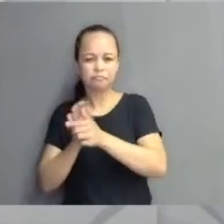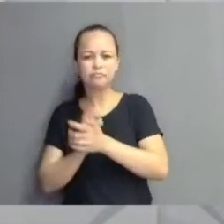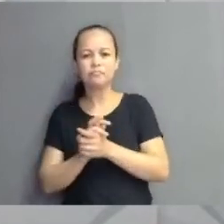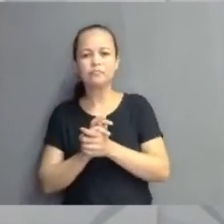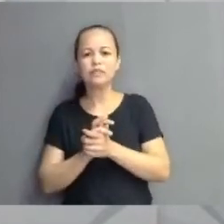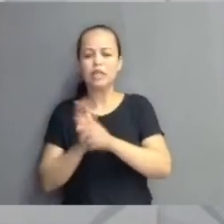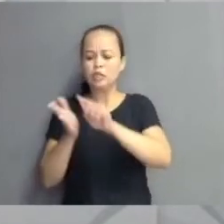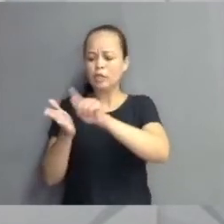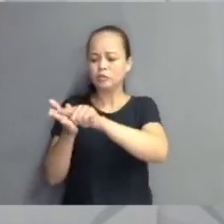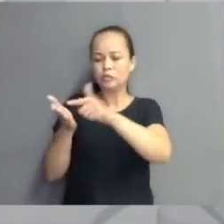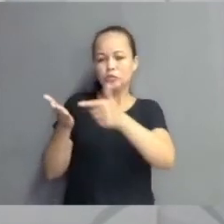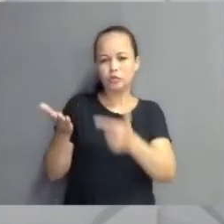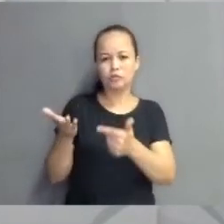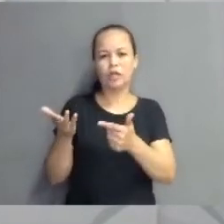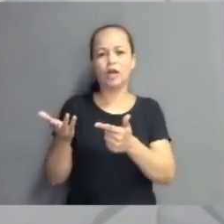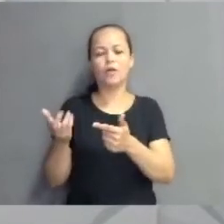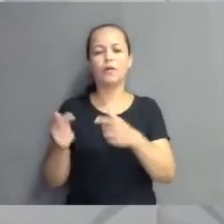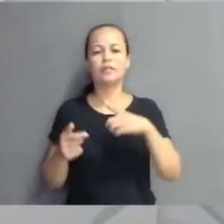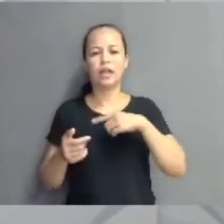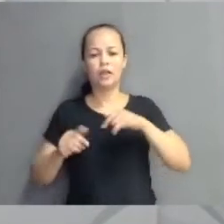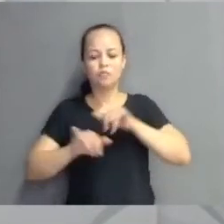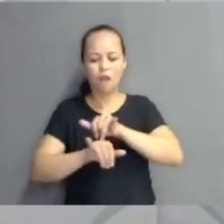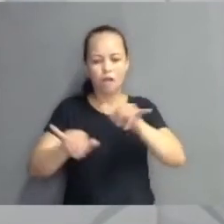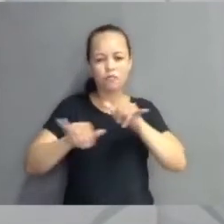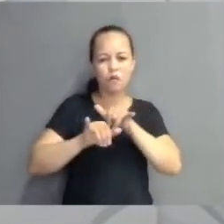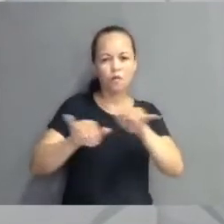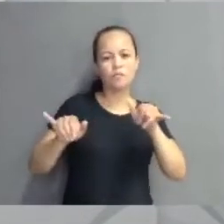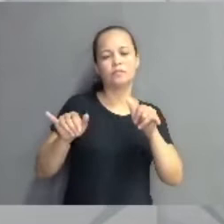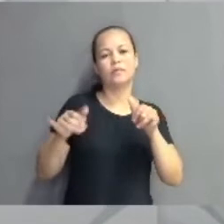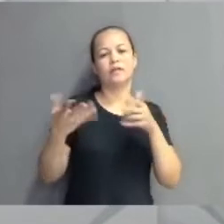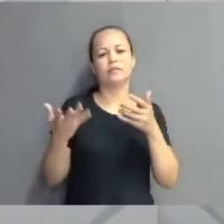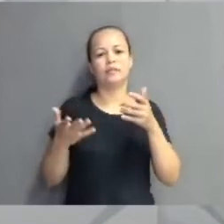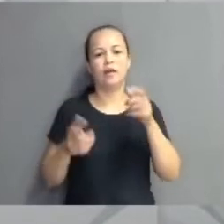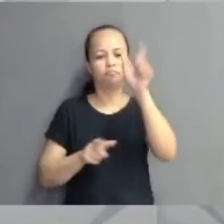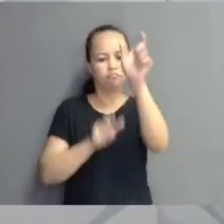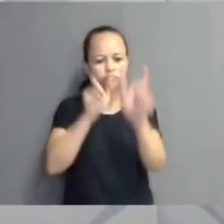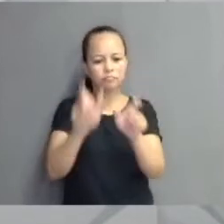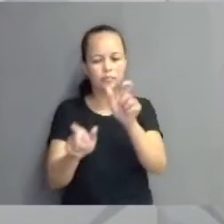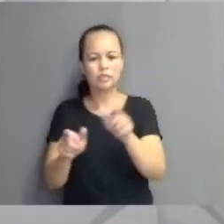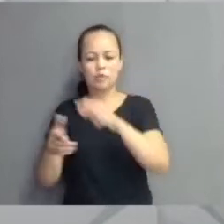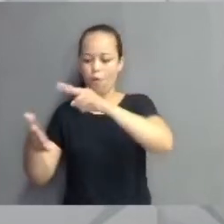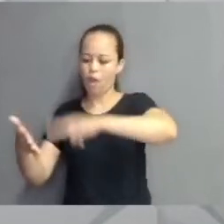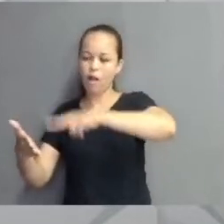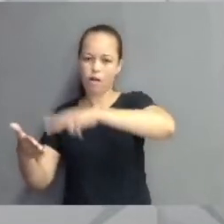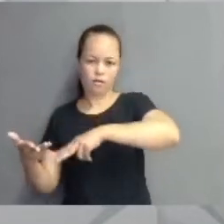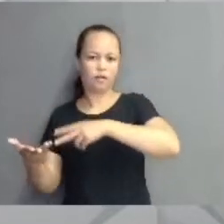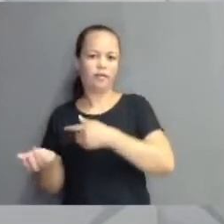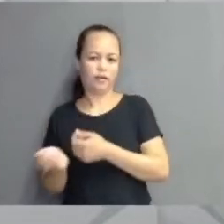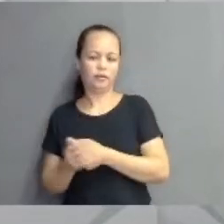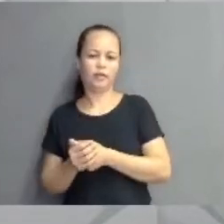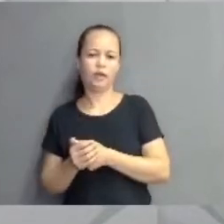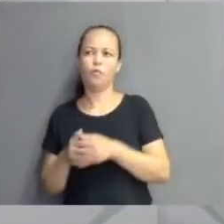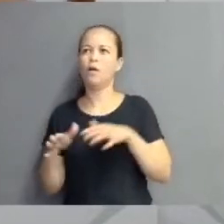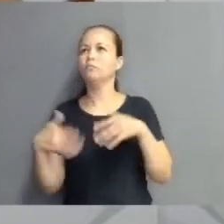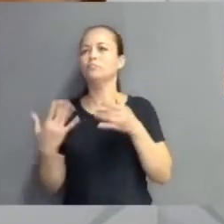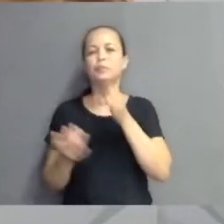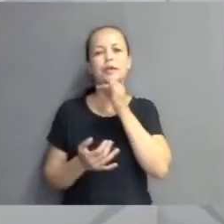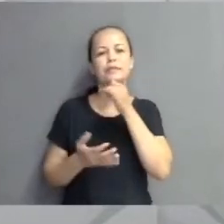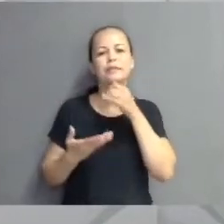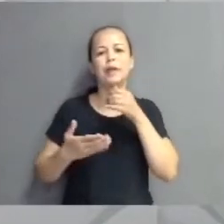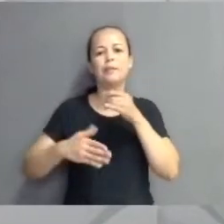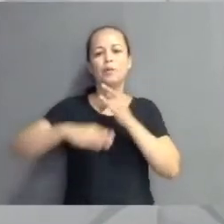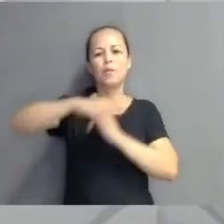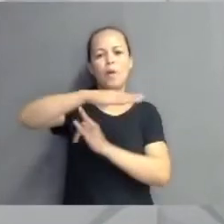jornal ele traz uma informação para o leitor alguma coisa que aconteceu uma ponte que se